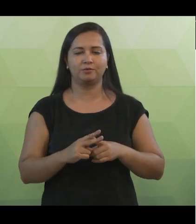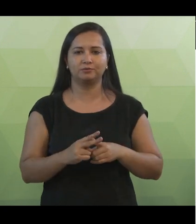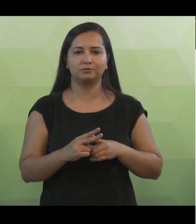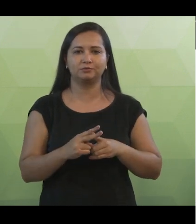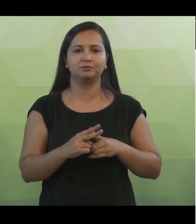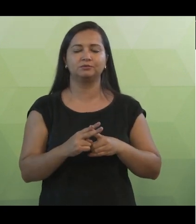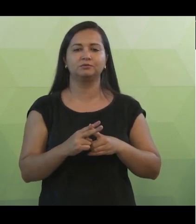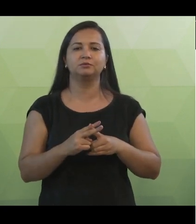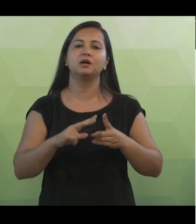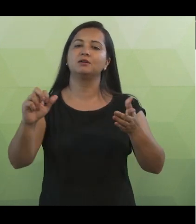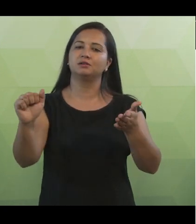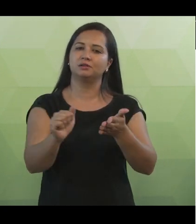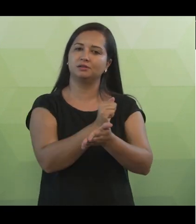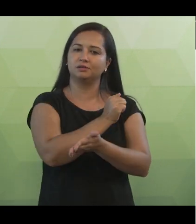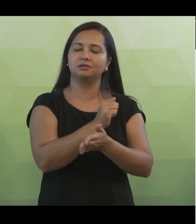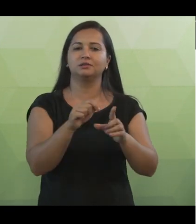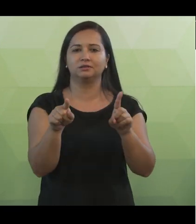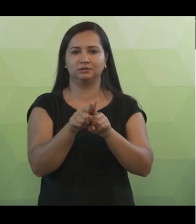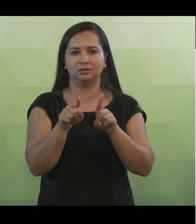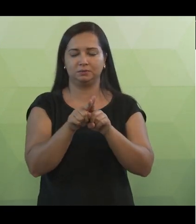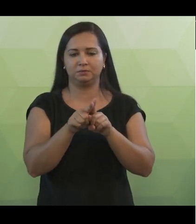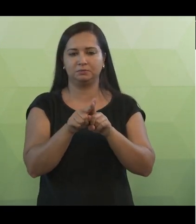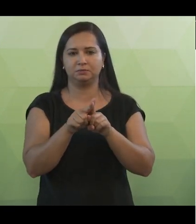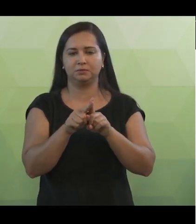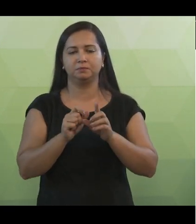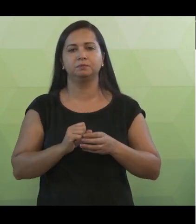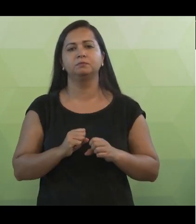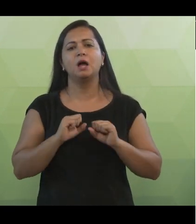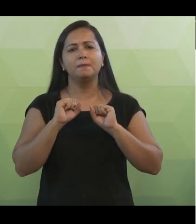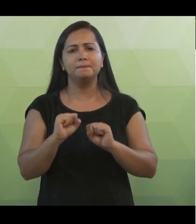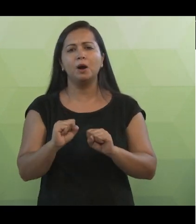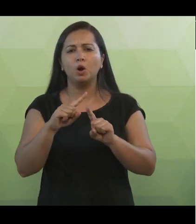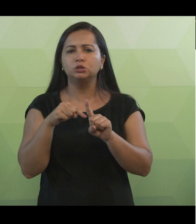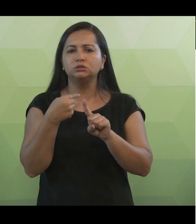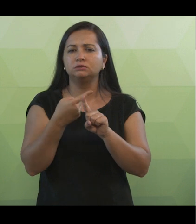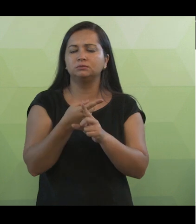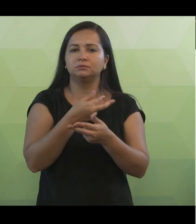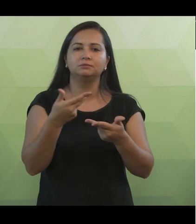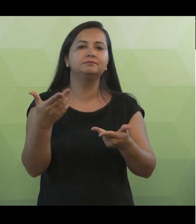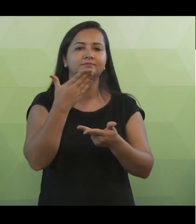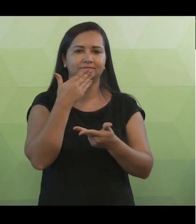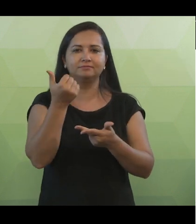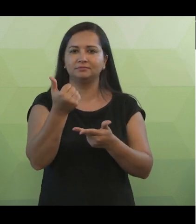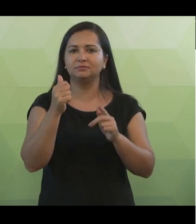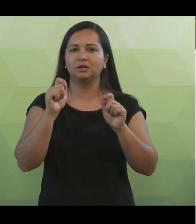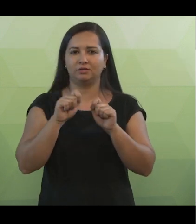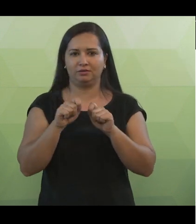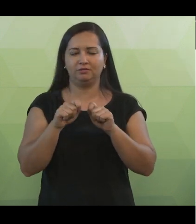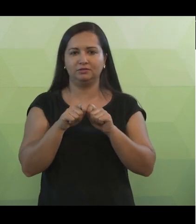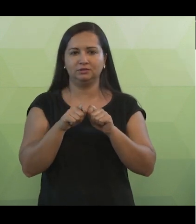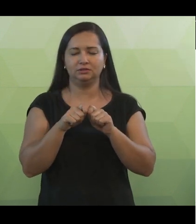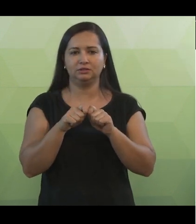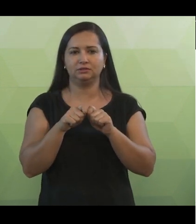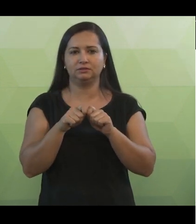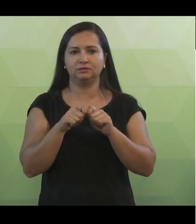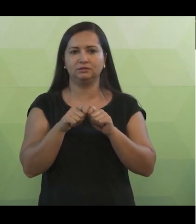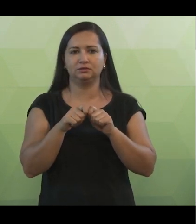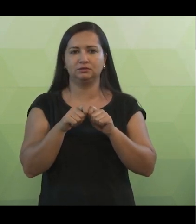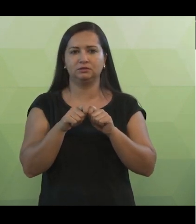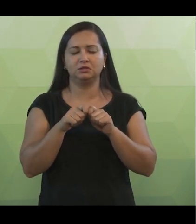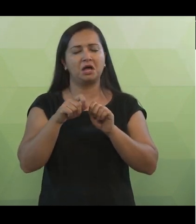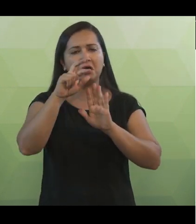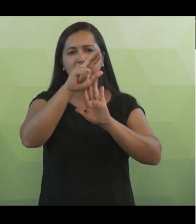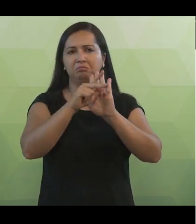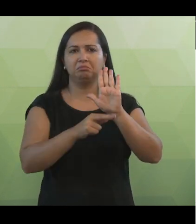e a exclusão. Existem várias melhorias que vocês podem fazer neste código, principalmente relacionadas